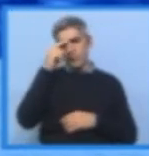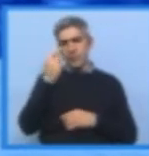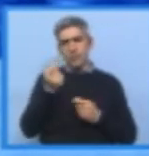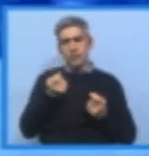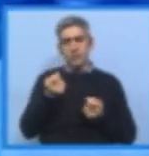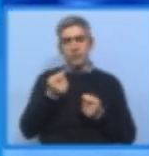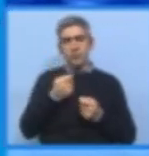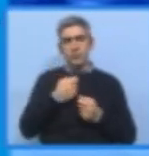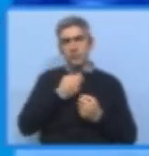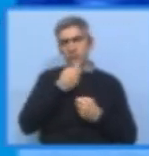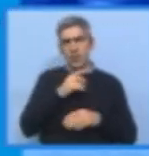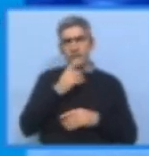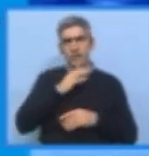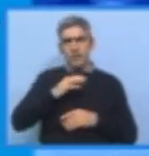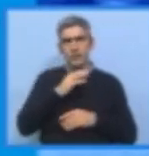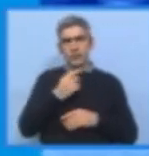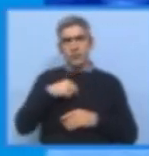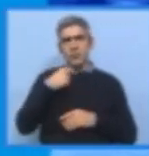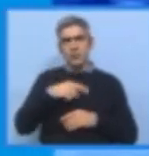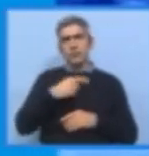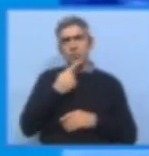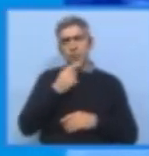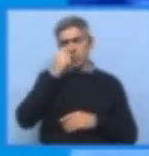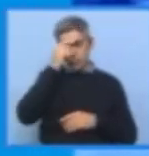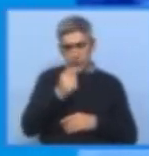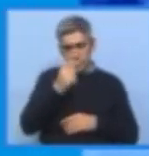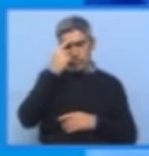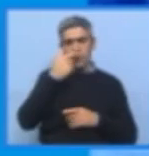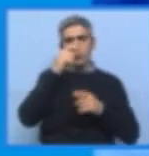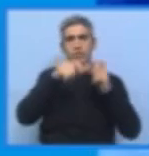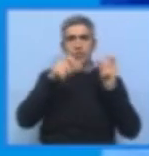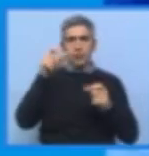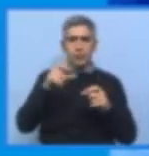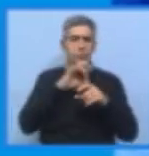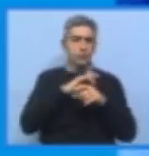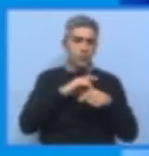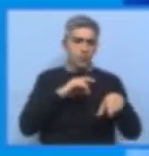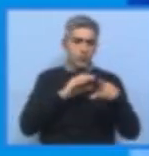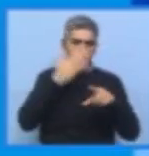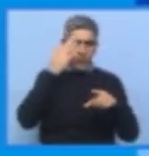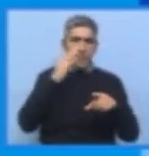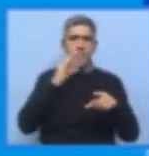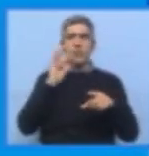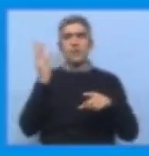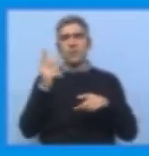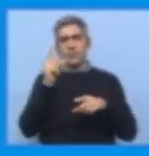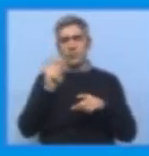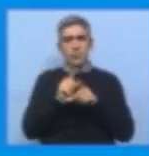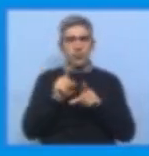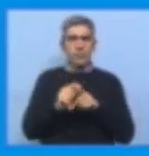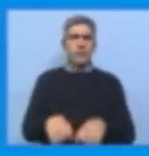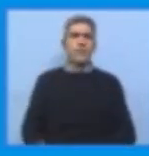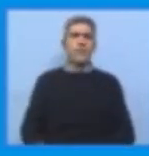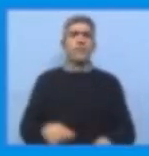gerir e nós temos muito respeito pelas pessoas pelos doentes, antes de mais, e pelas suas famílias e